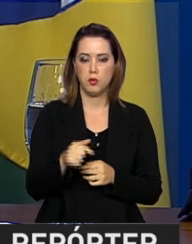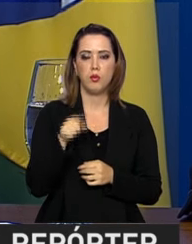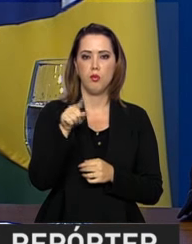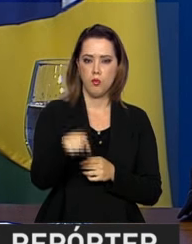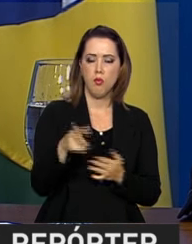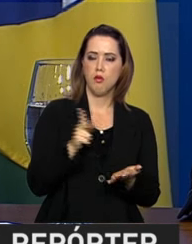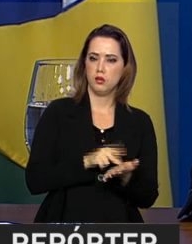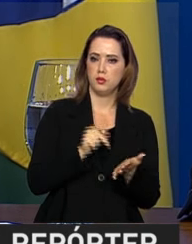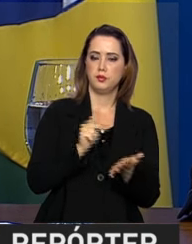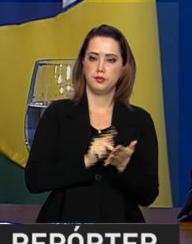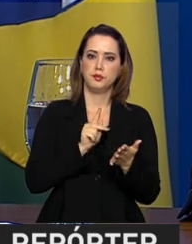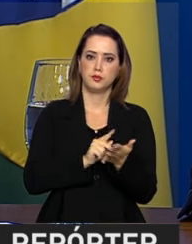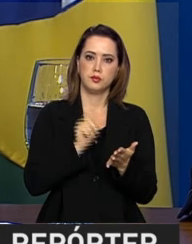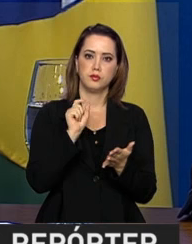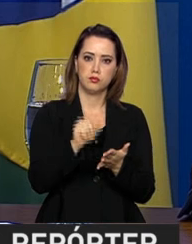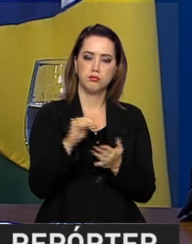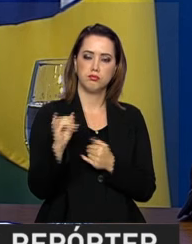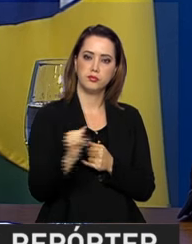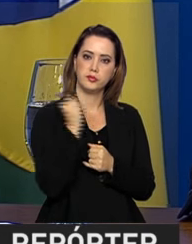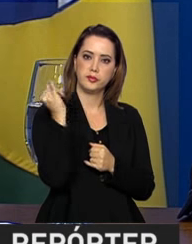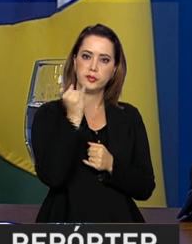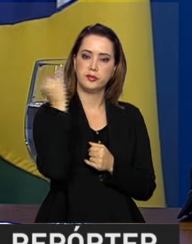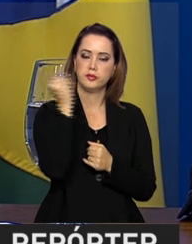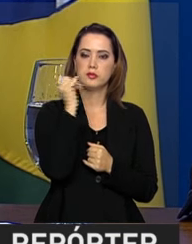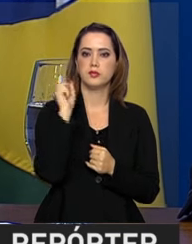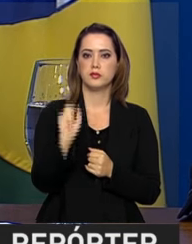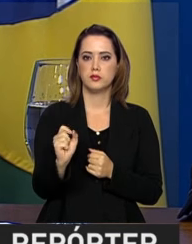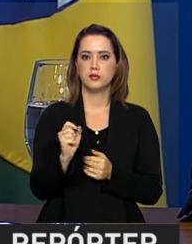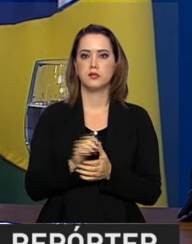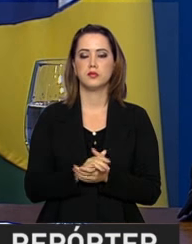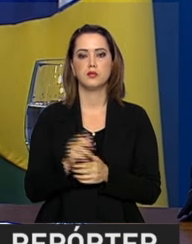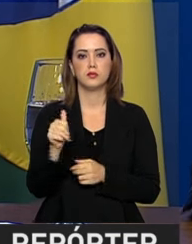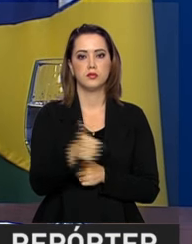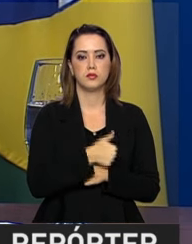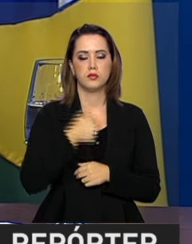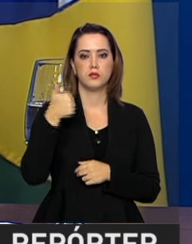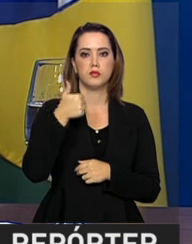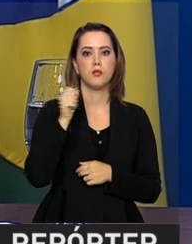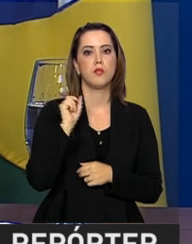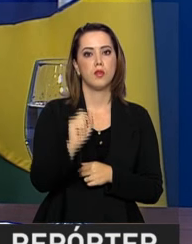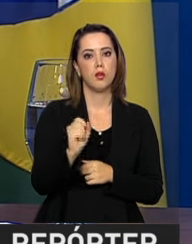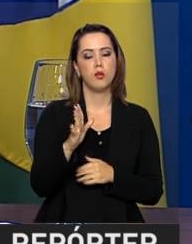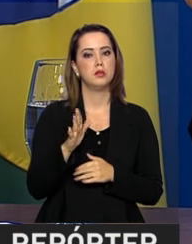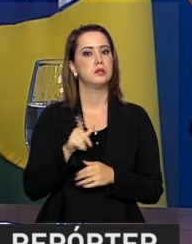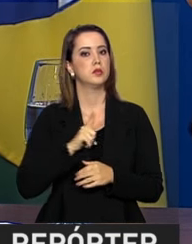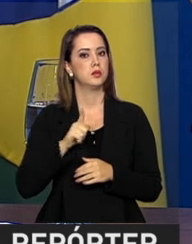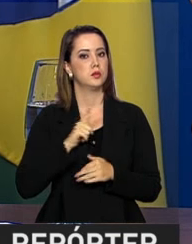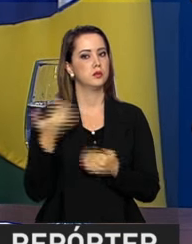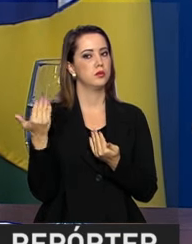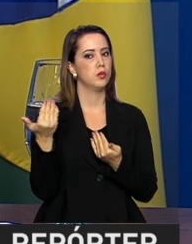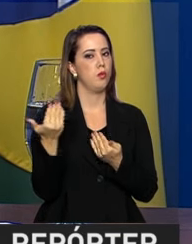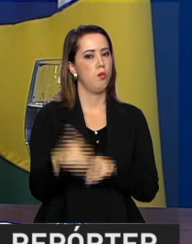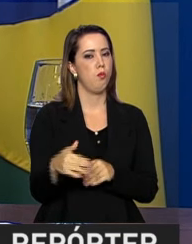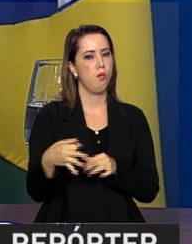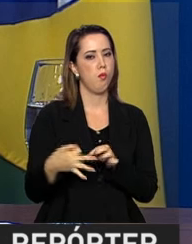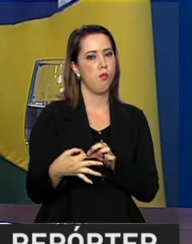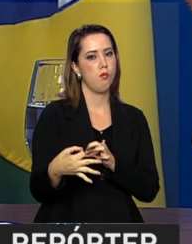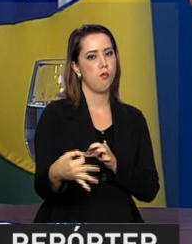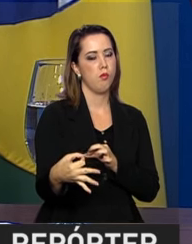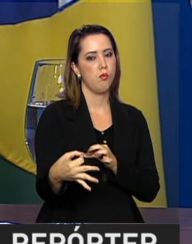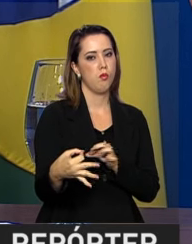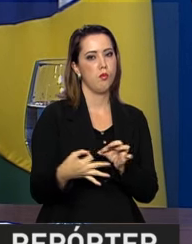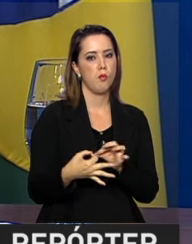realista e que o importante e a melhor alternativa é fixar um prazo